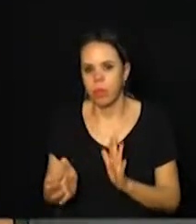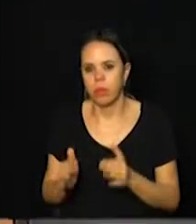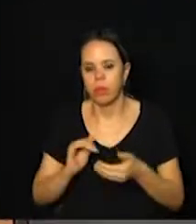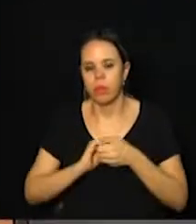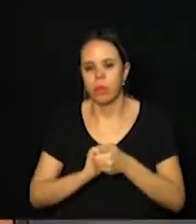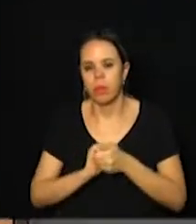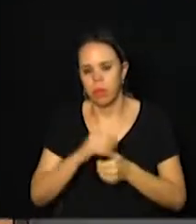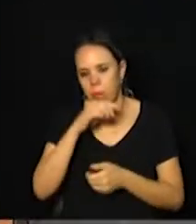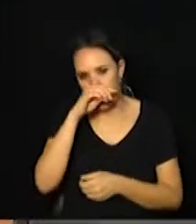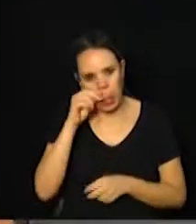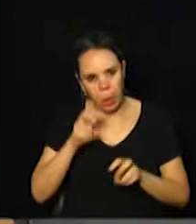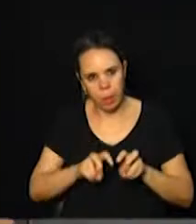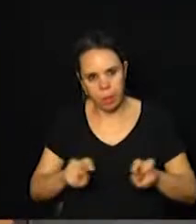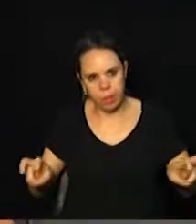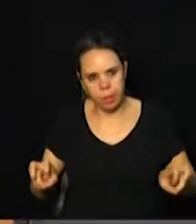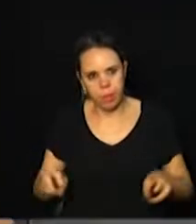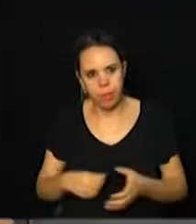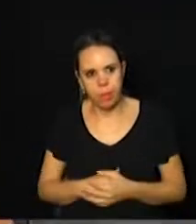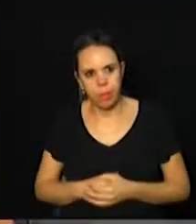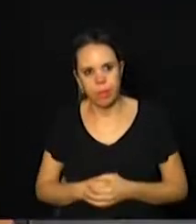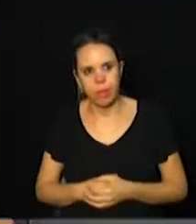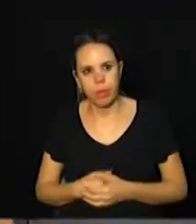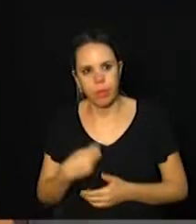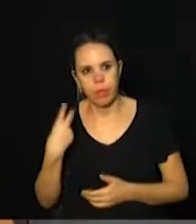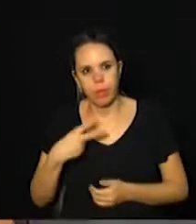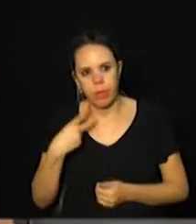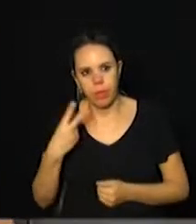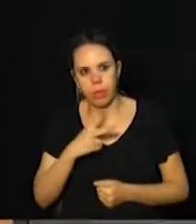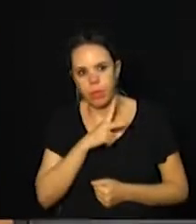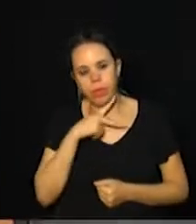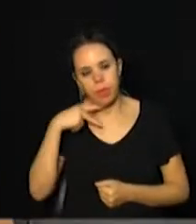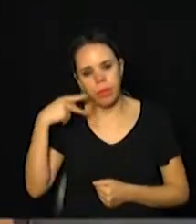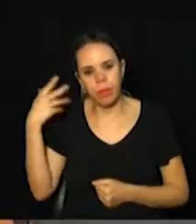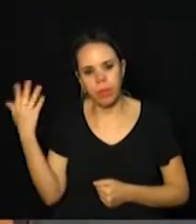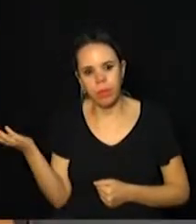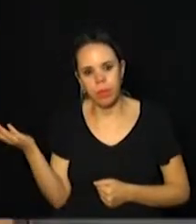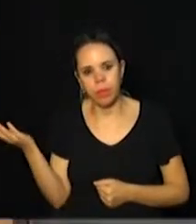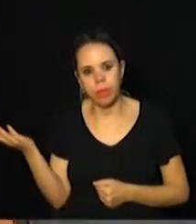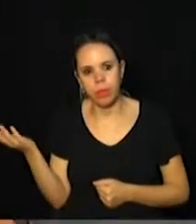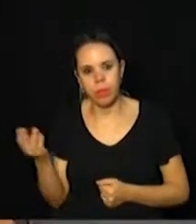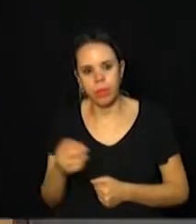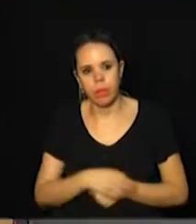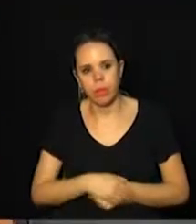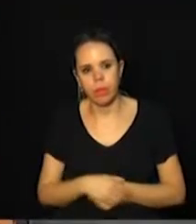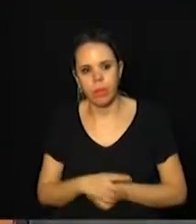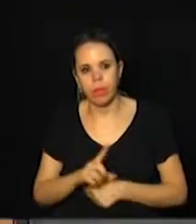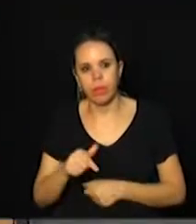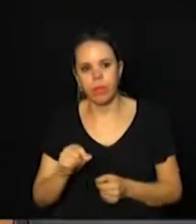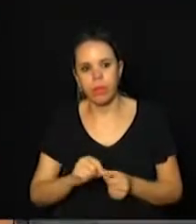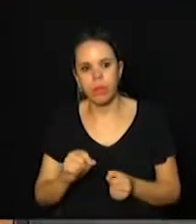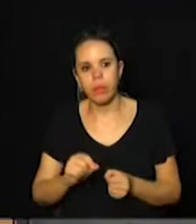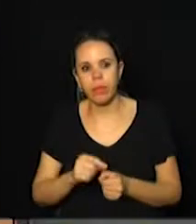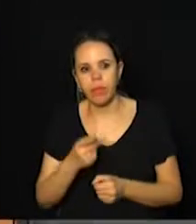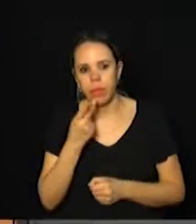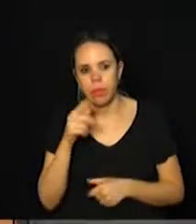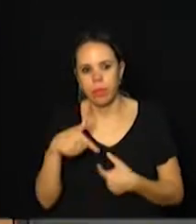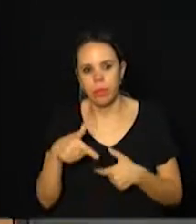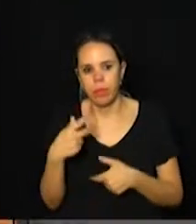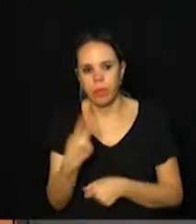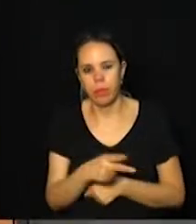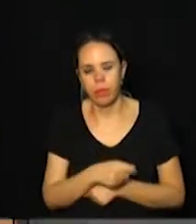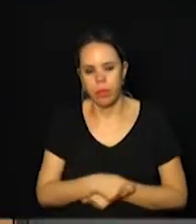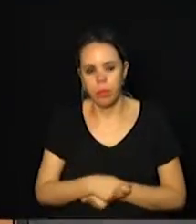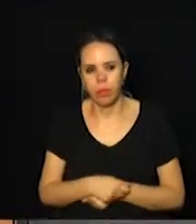cumprimentar aqui a minhas além da do vereador permínio Monteiro daqui a pouco faço referência ao trabalho